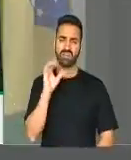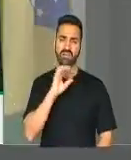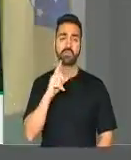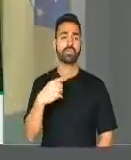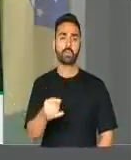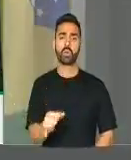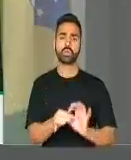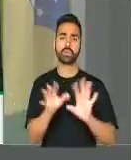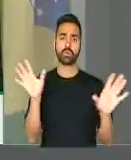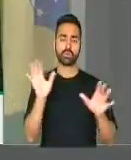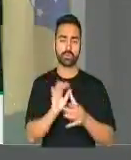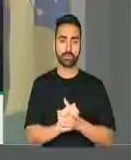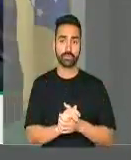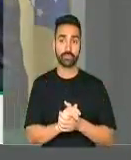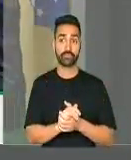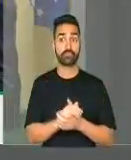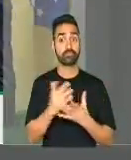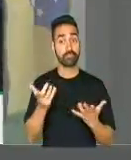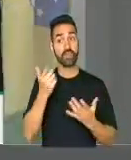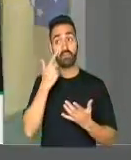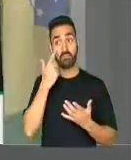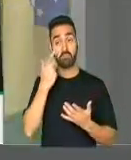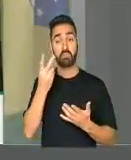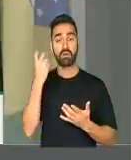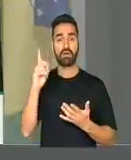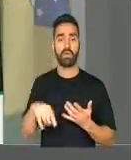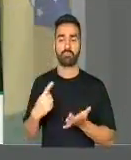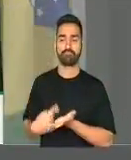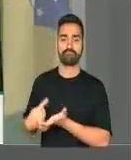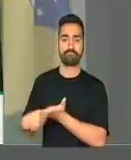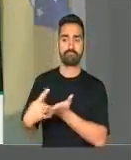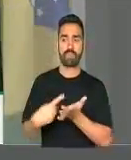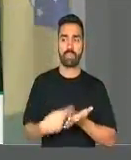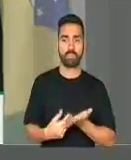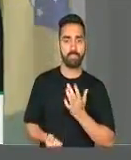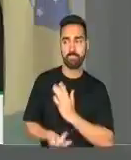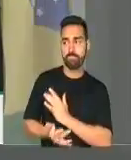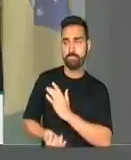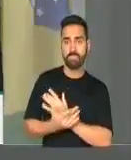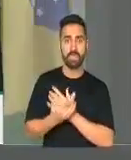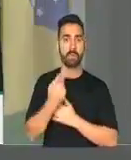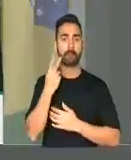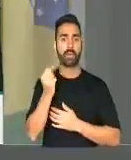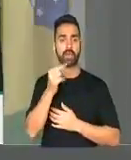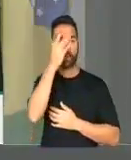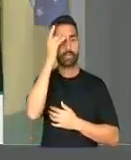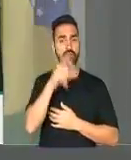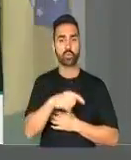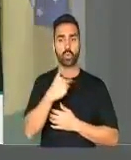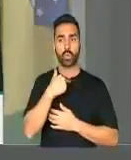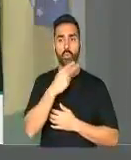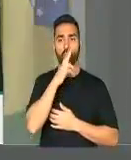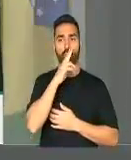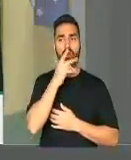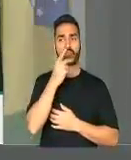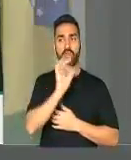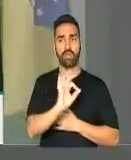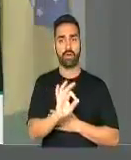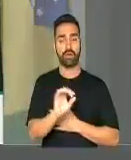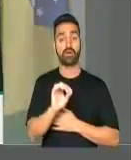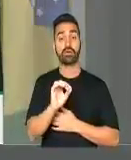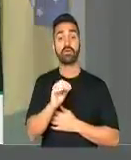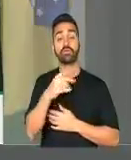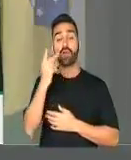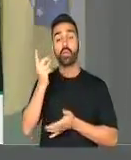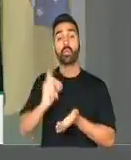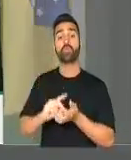são soltos o que nós vemos é um conchavo geral para que essas pessoas não delat para que essas pessoas não digam de fato o que está